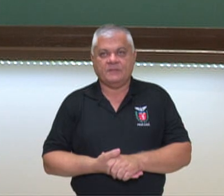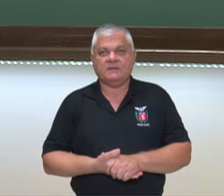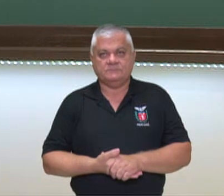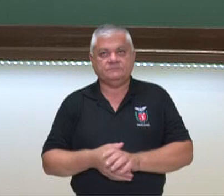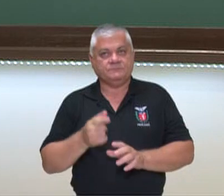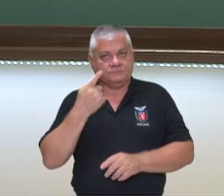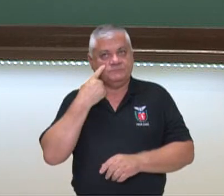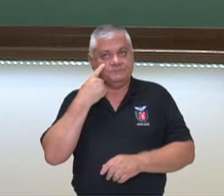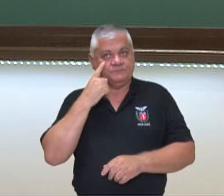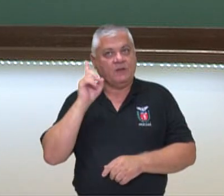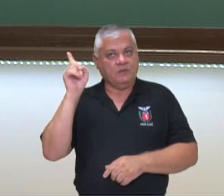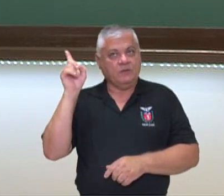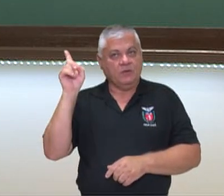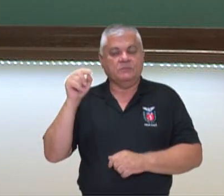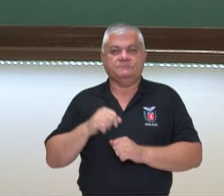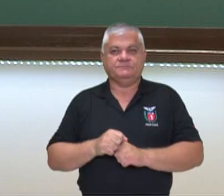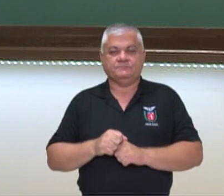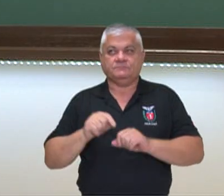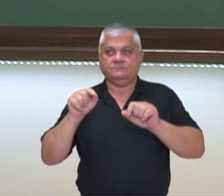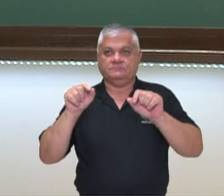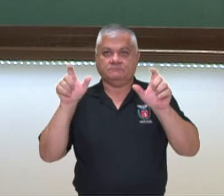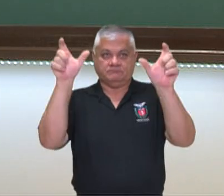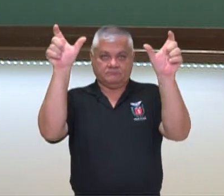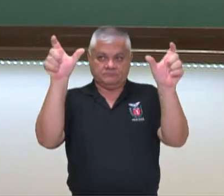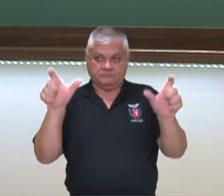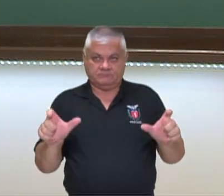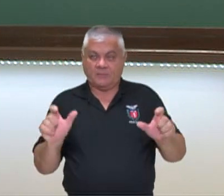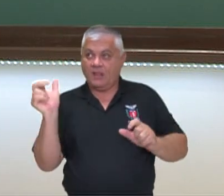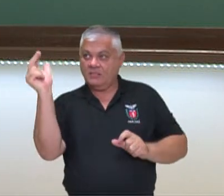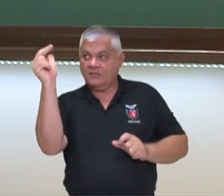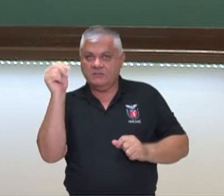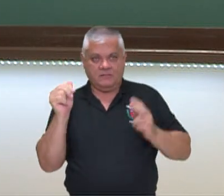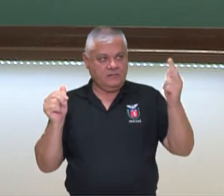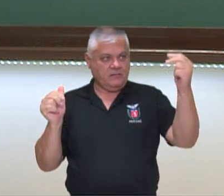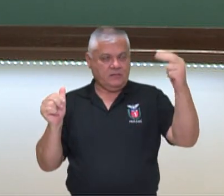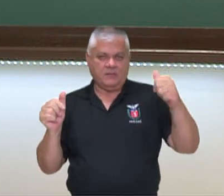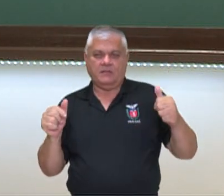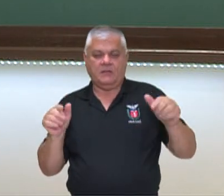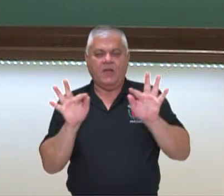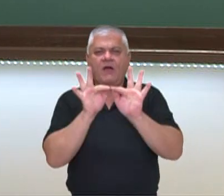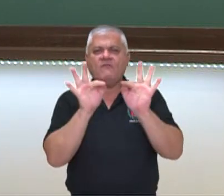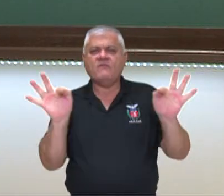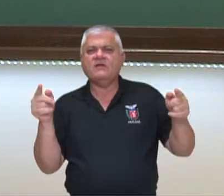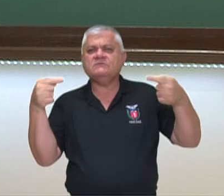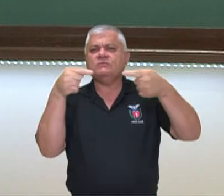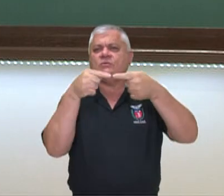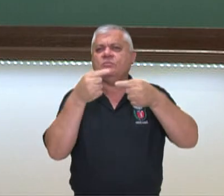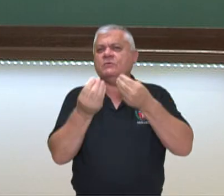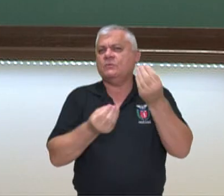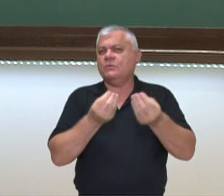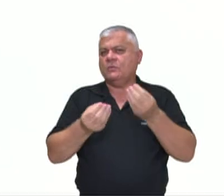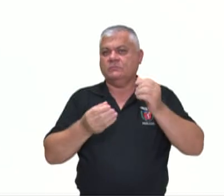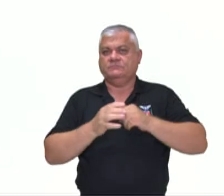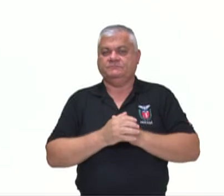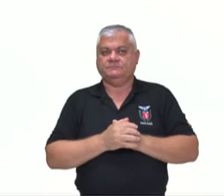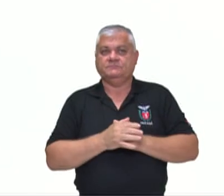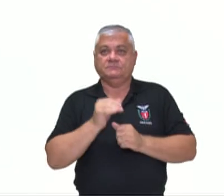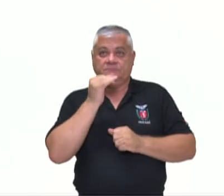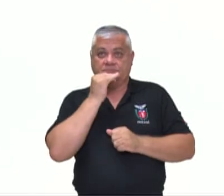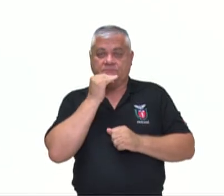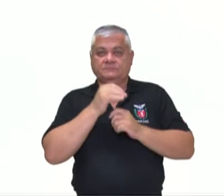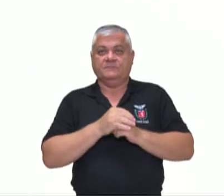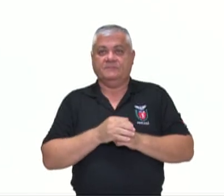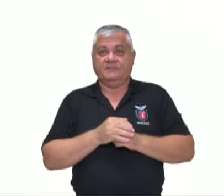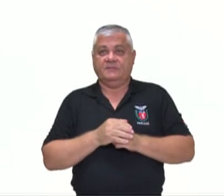Observem, pessoal, de acordo com as nossas figuras e as nossas informações, como nossas frases deverão ficar. Então, nós temos, por exemplo, aqui,